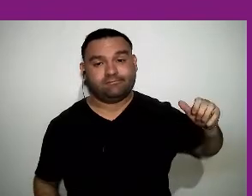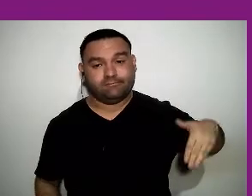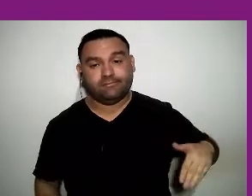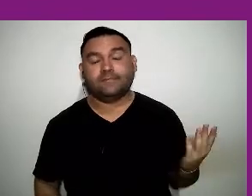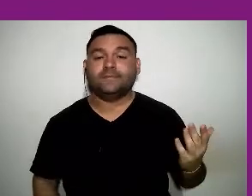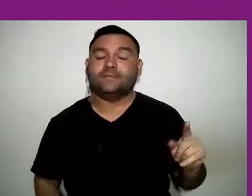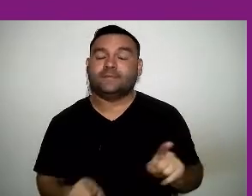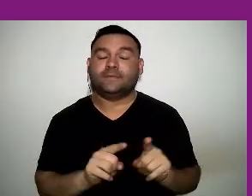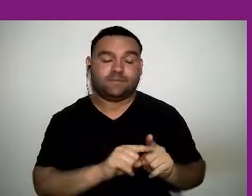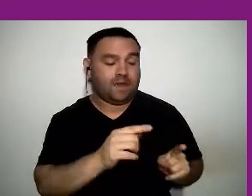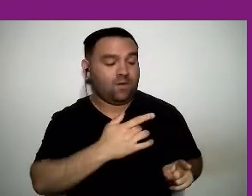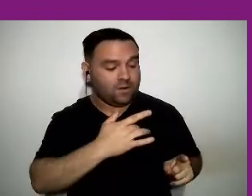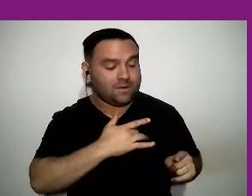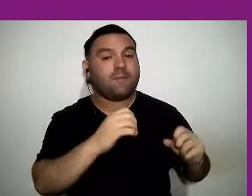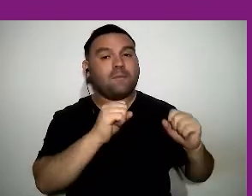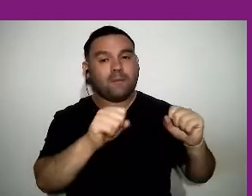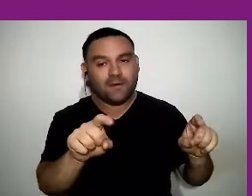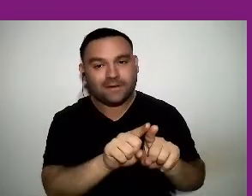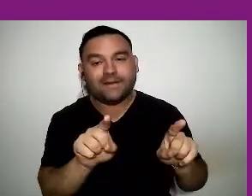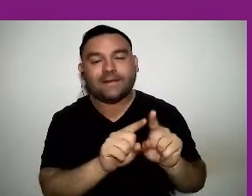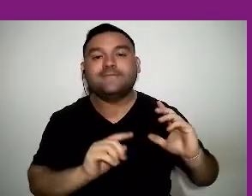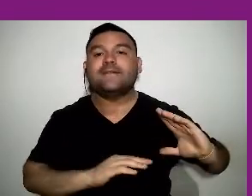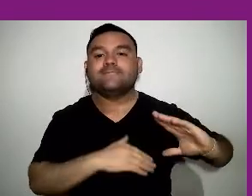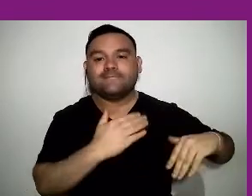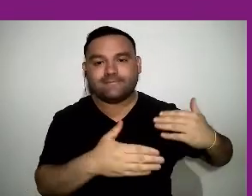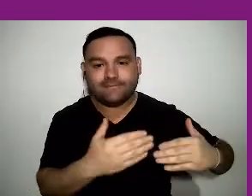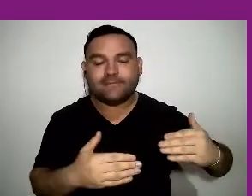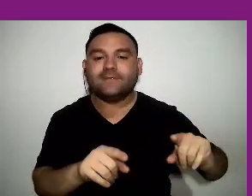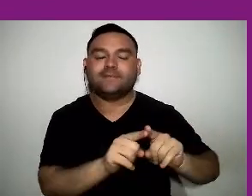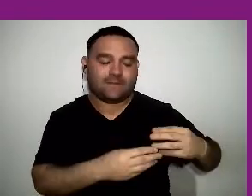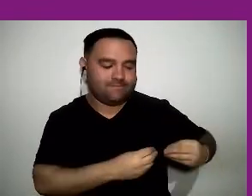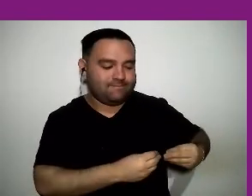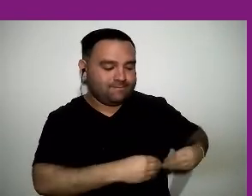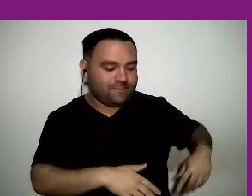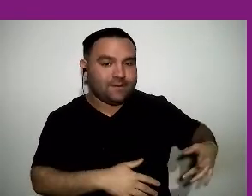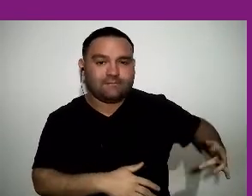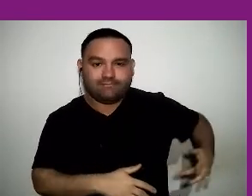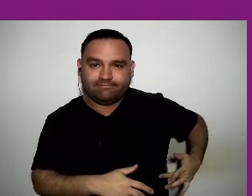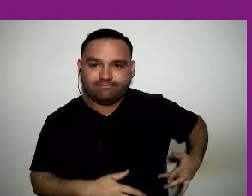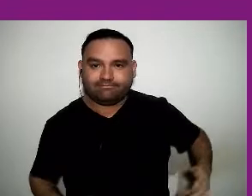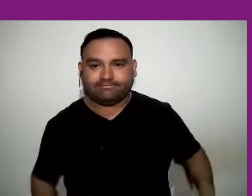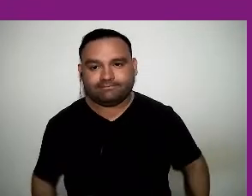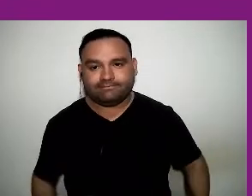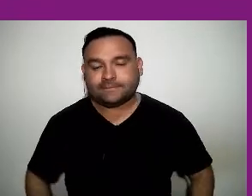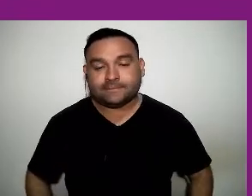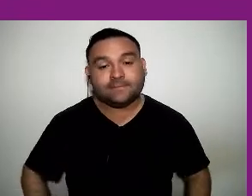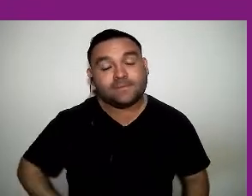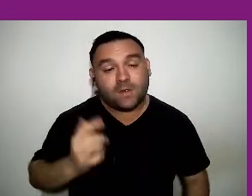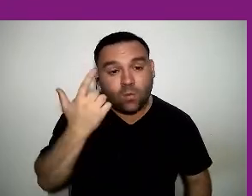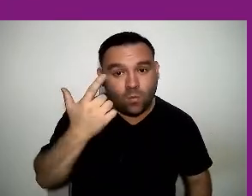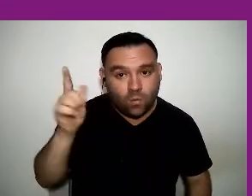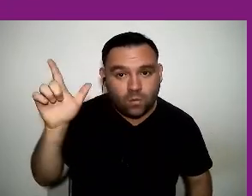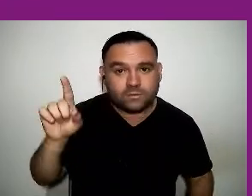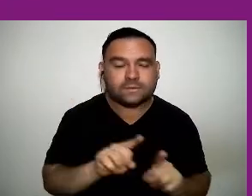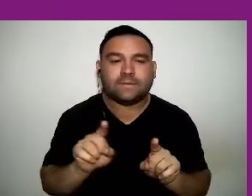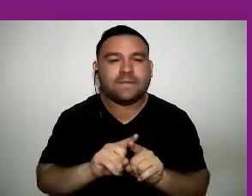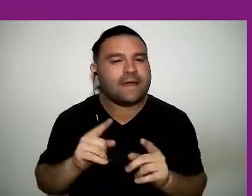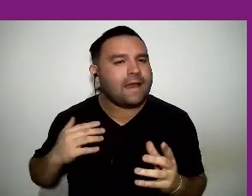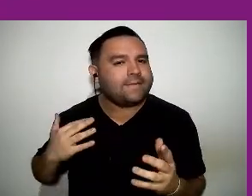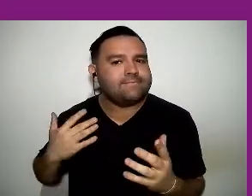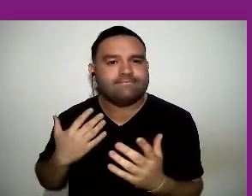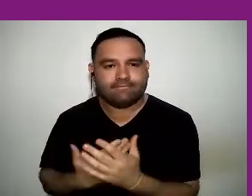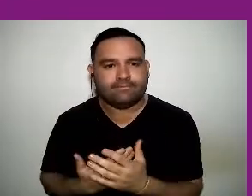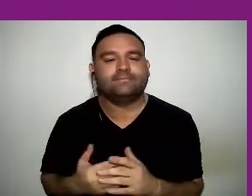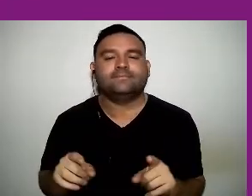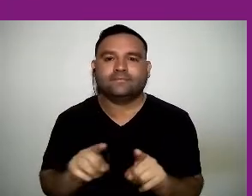disfunções miocárdicas também poderiam acarretar lesão renal. Bem, um outro quadro que até hoje